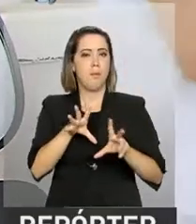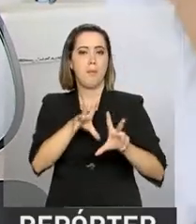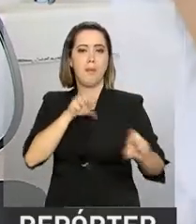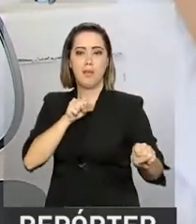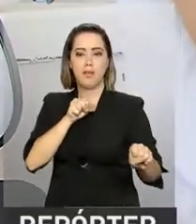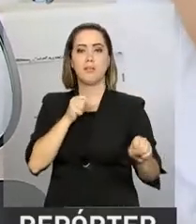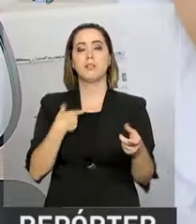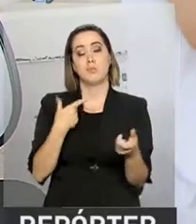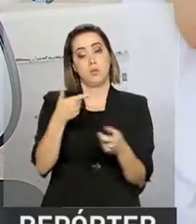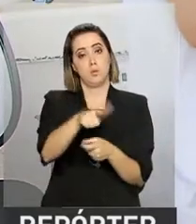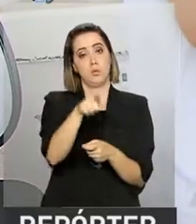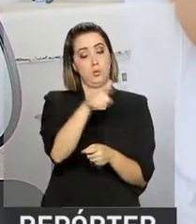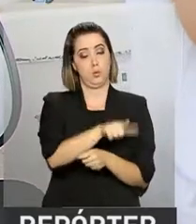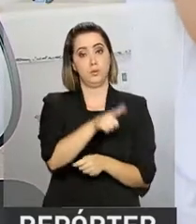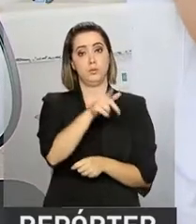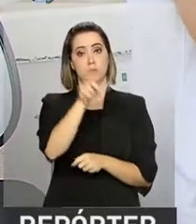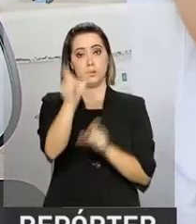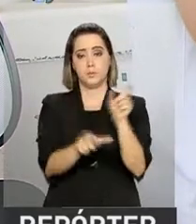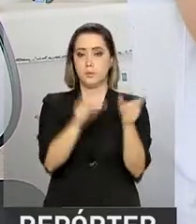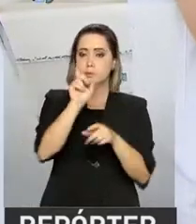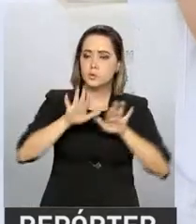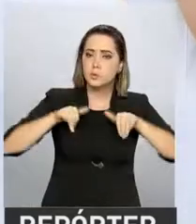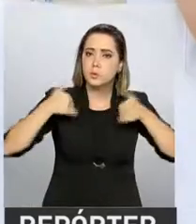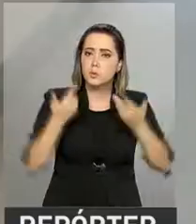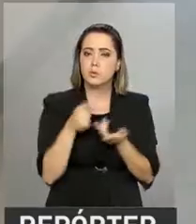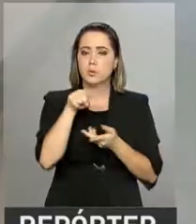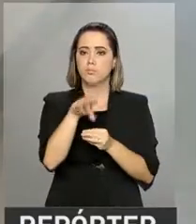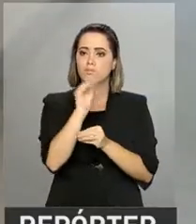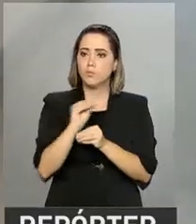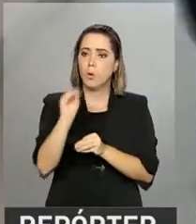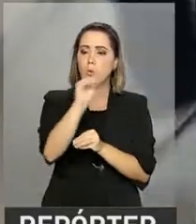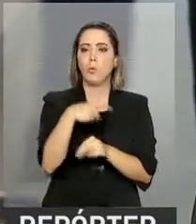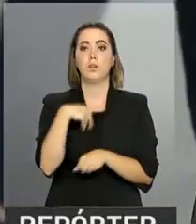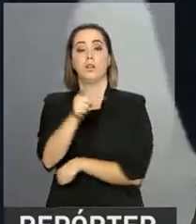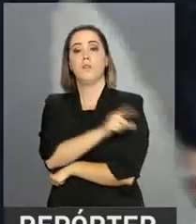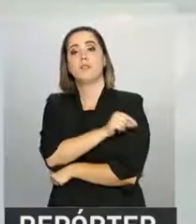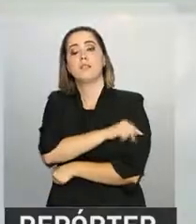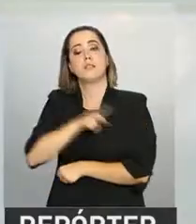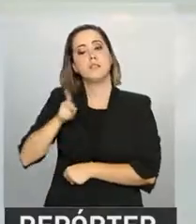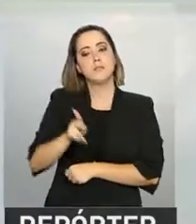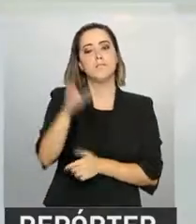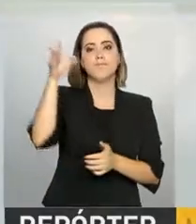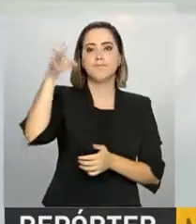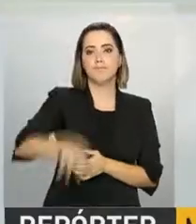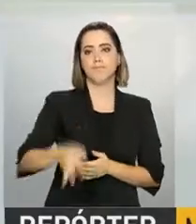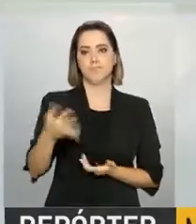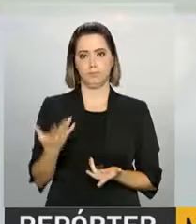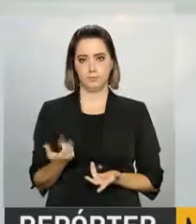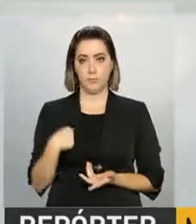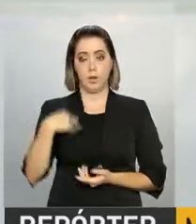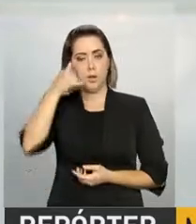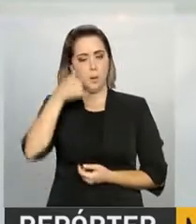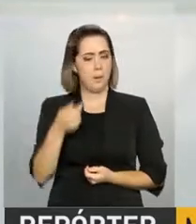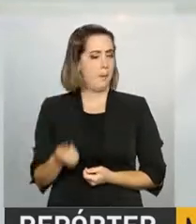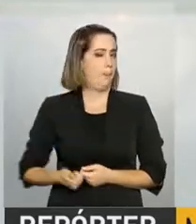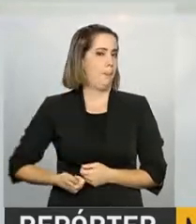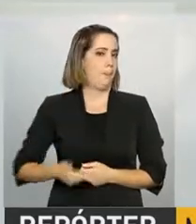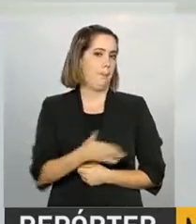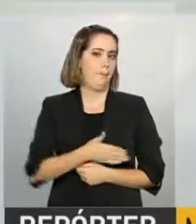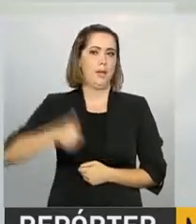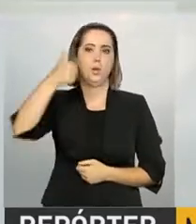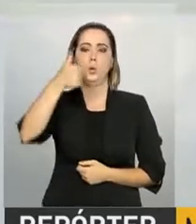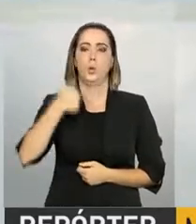Roseli sabe disso e mantém a vacinação do filho Arthur sempre atualizada. Para prevenir, né? Eu prefiro dar do